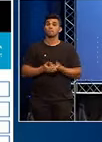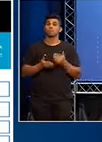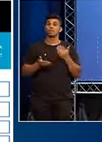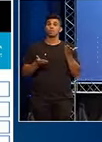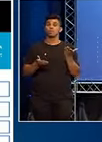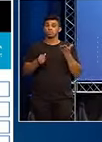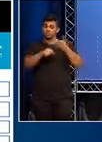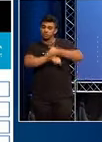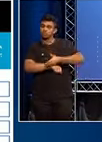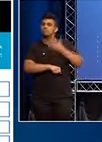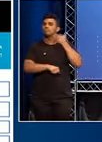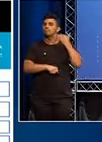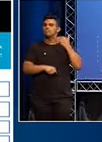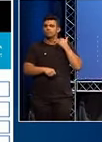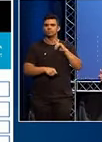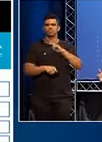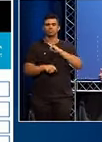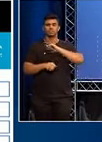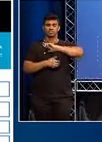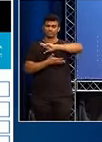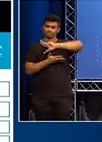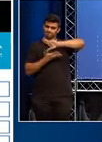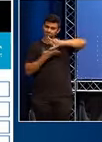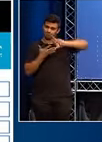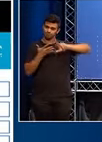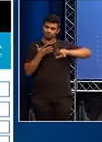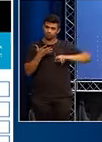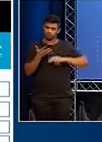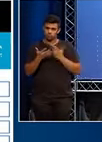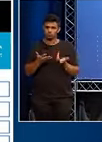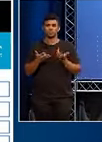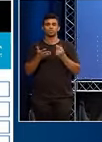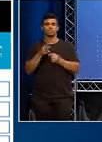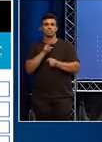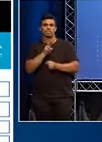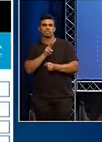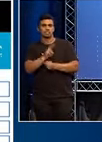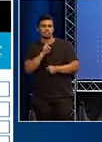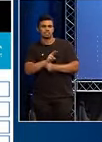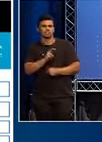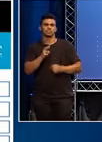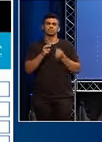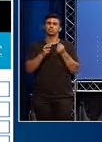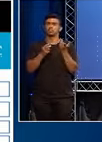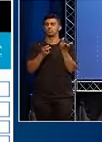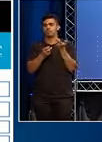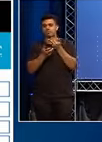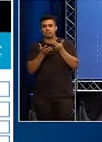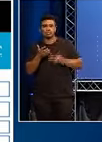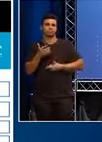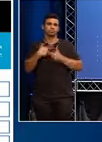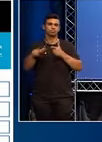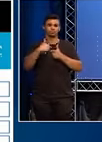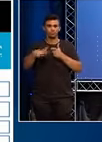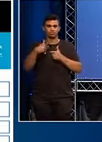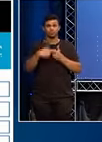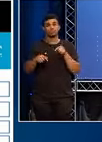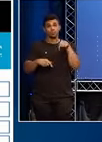entrou no banco, o banco tinha uma série de ressalvas, uma série de problemas. Então, isso é